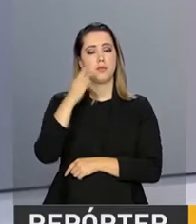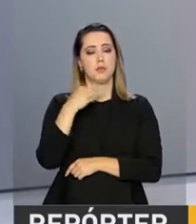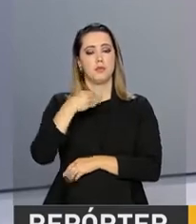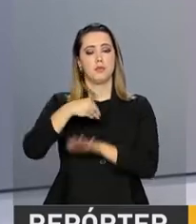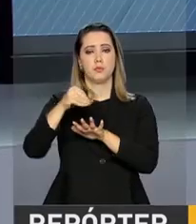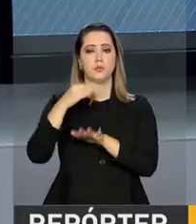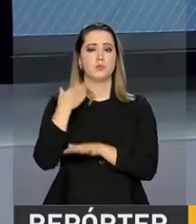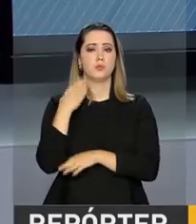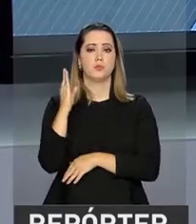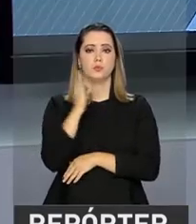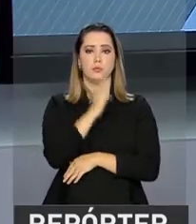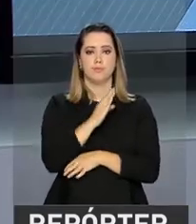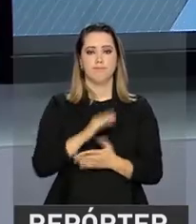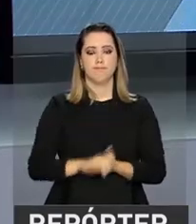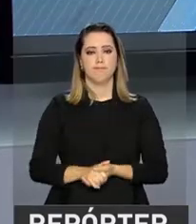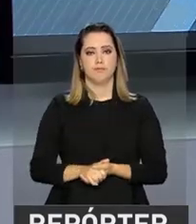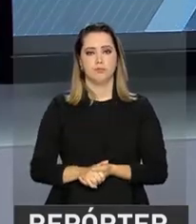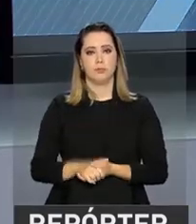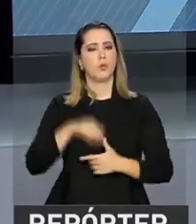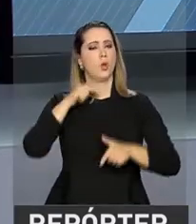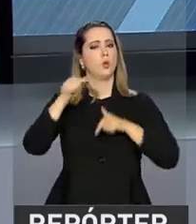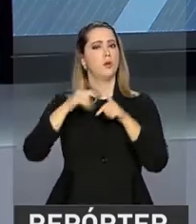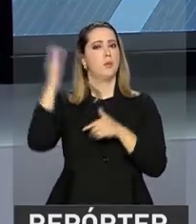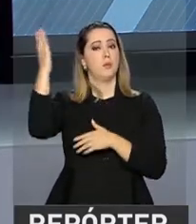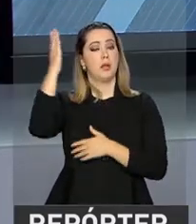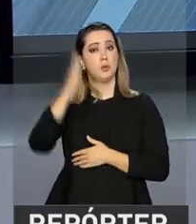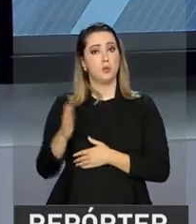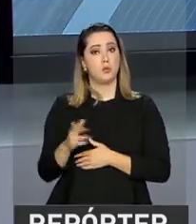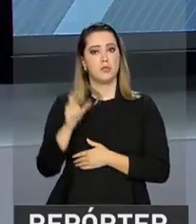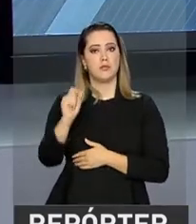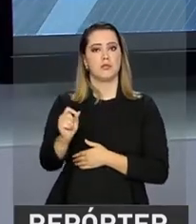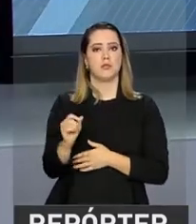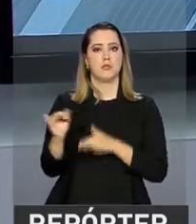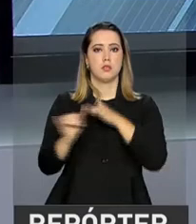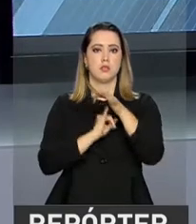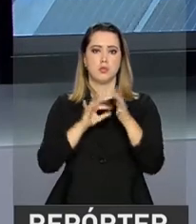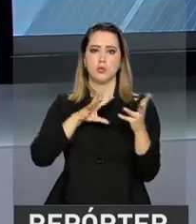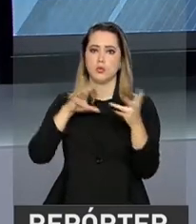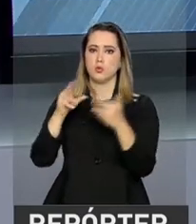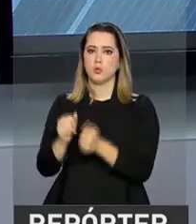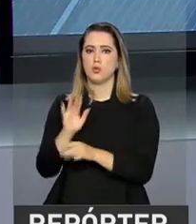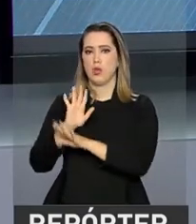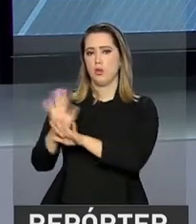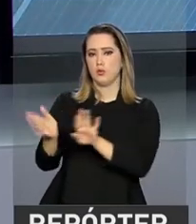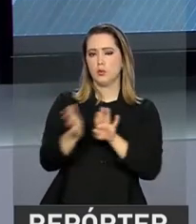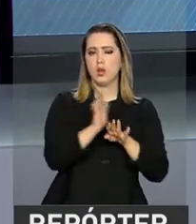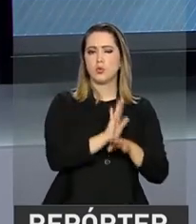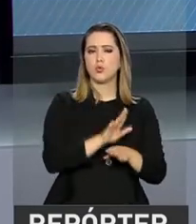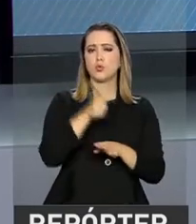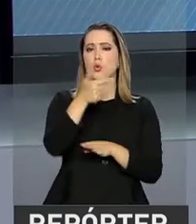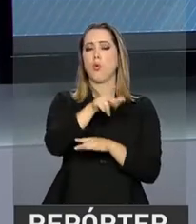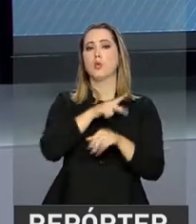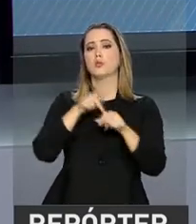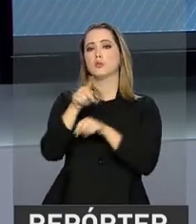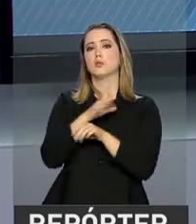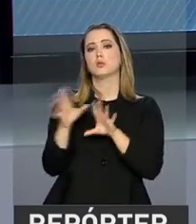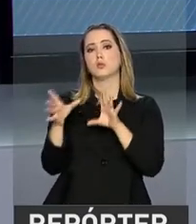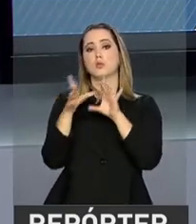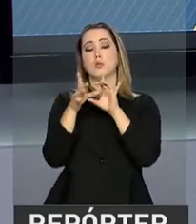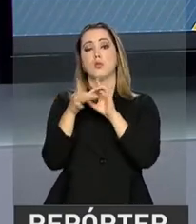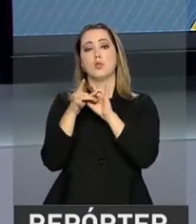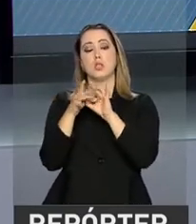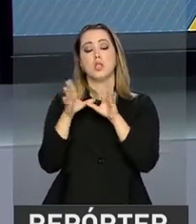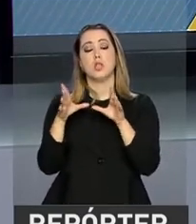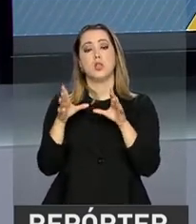brasil a atuação do brasil nas instituições internacionais ea cooperação com outros países em áreas